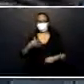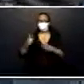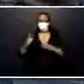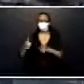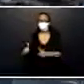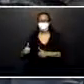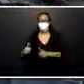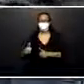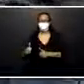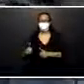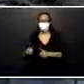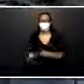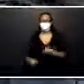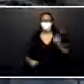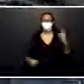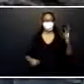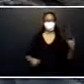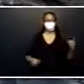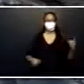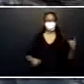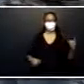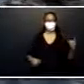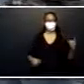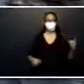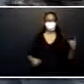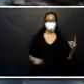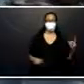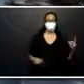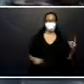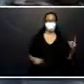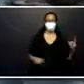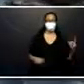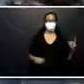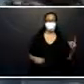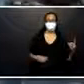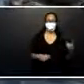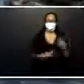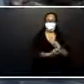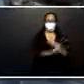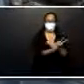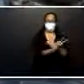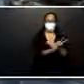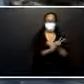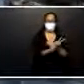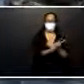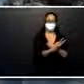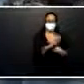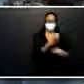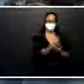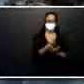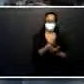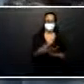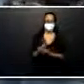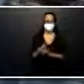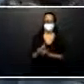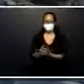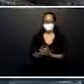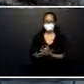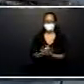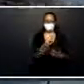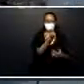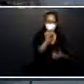né? Outros egoisticamente se protegem fazendo estoques de alimentos